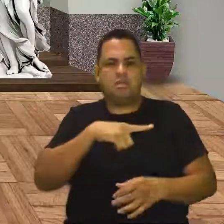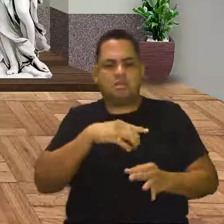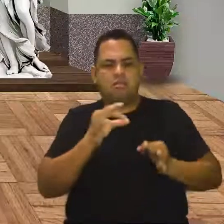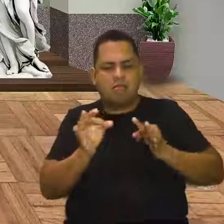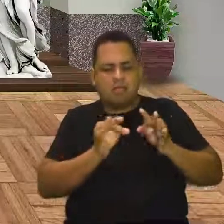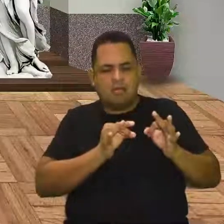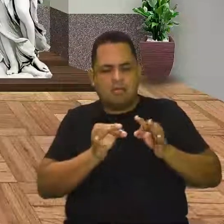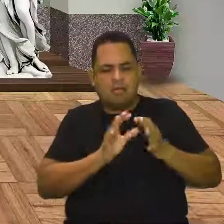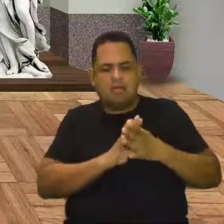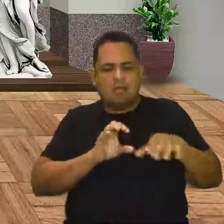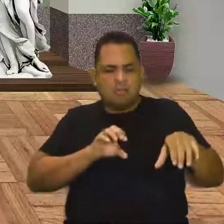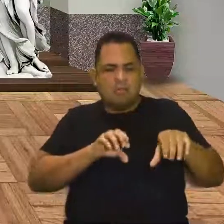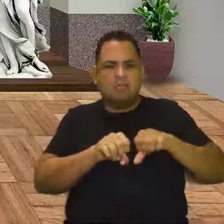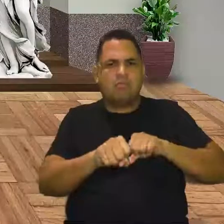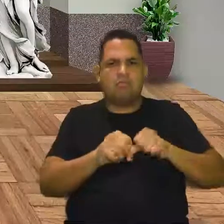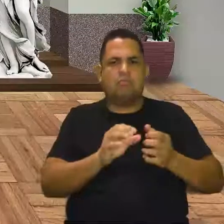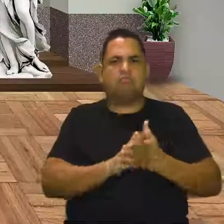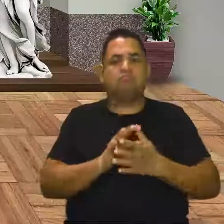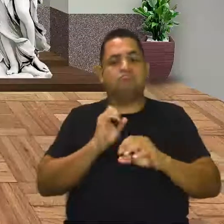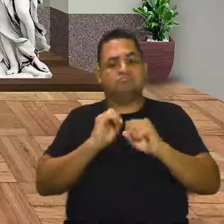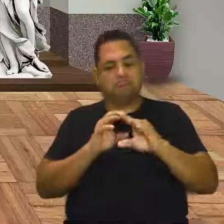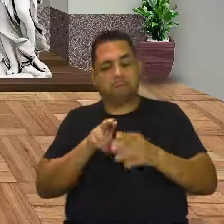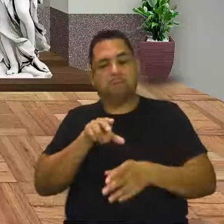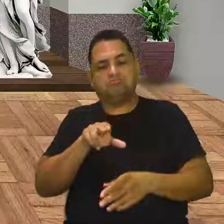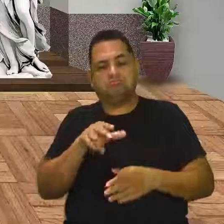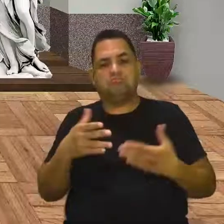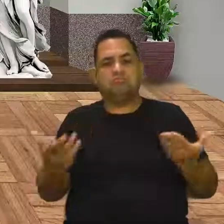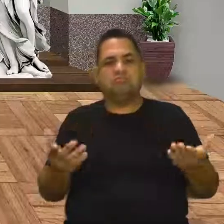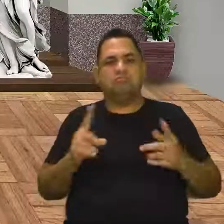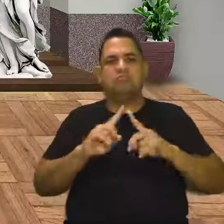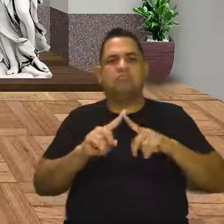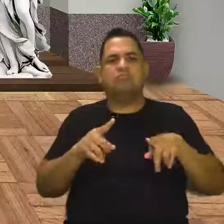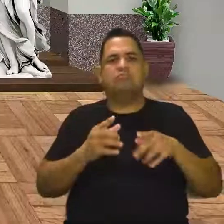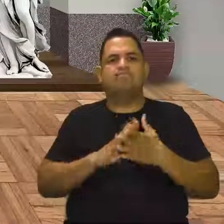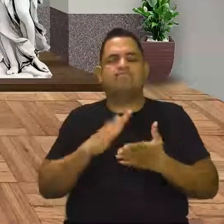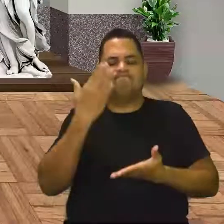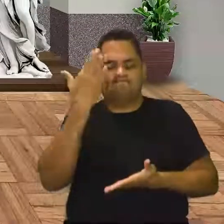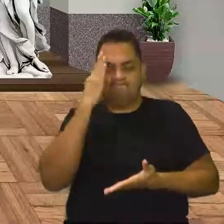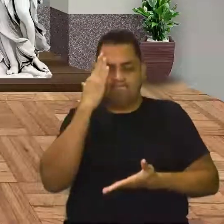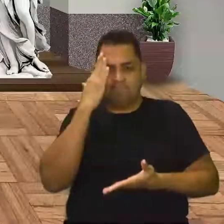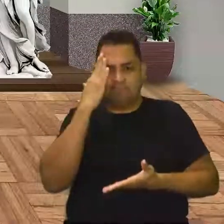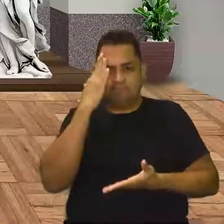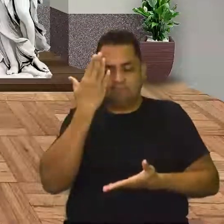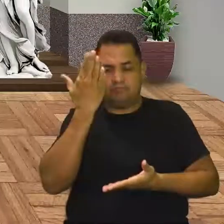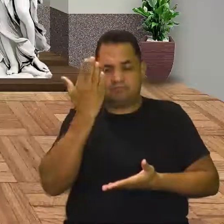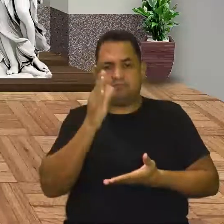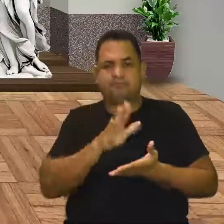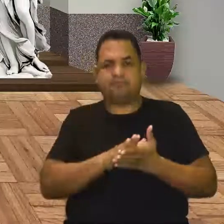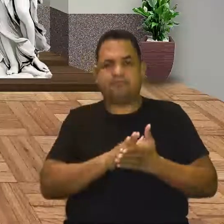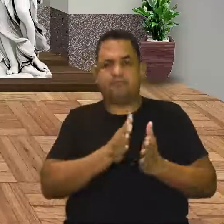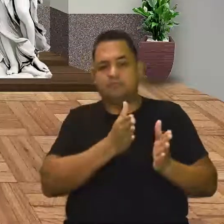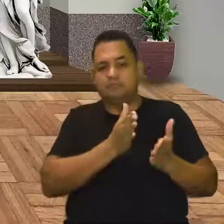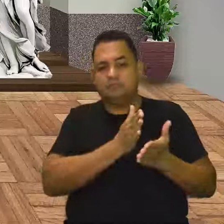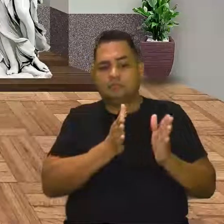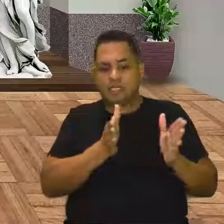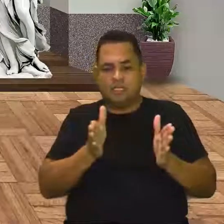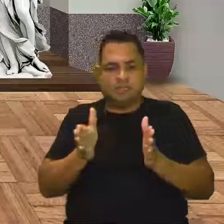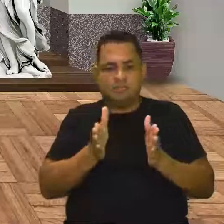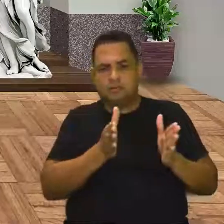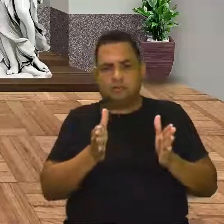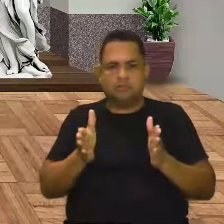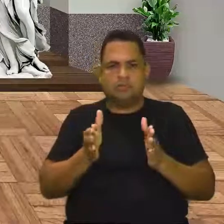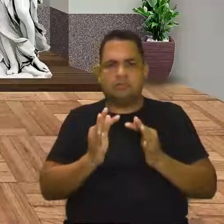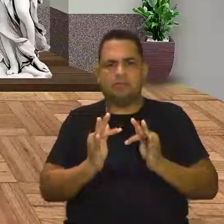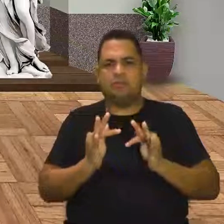a mesma conduta, os mesmos ensinamentos. Mas é bom que tu entenda, aluno, que nesse início,